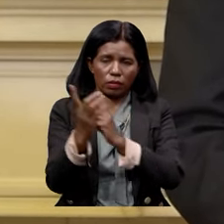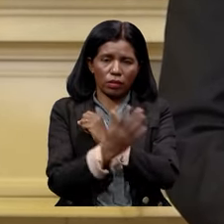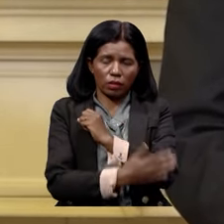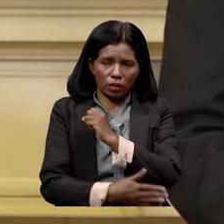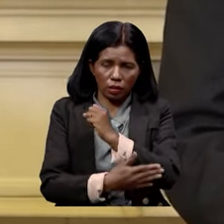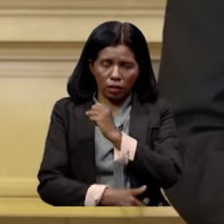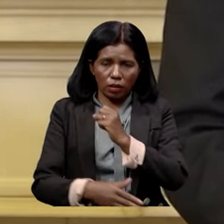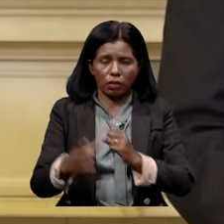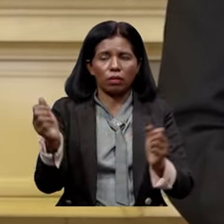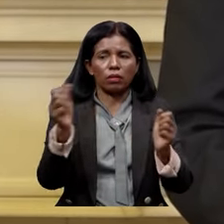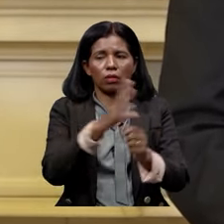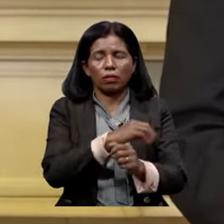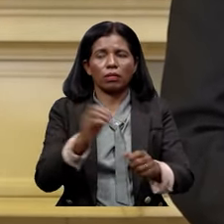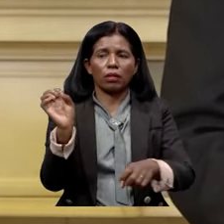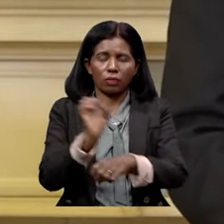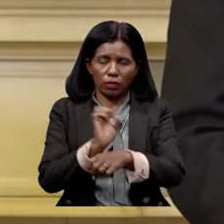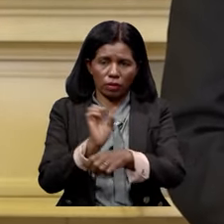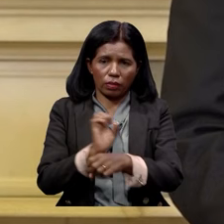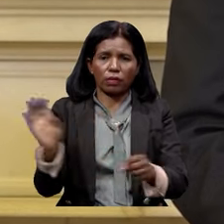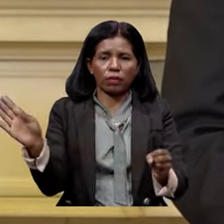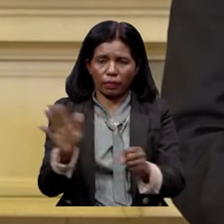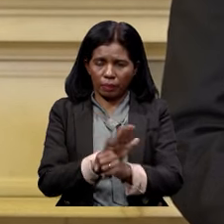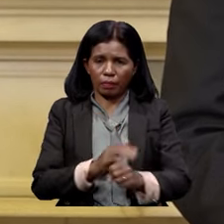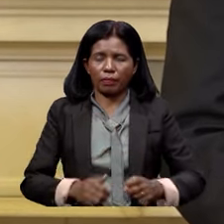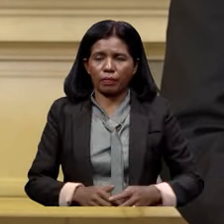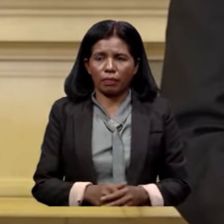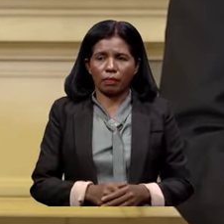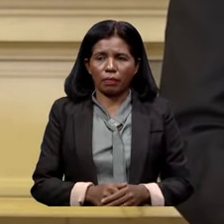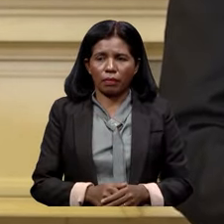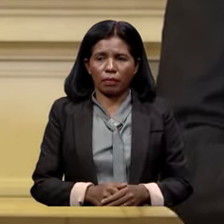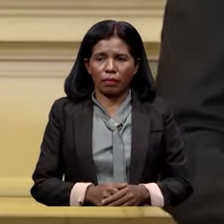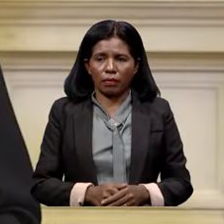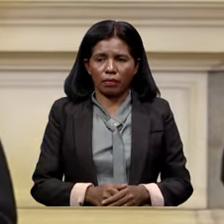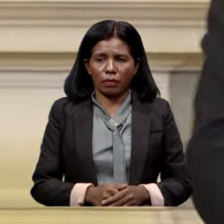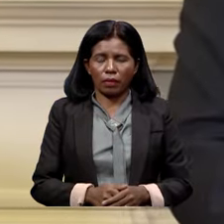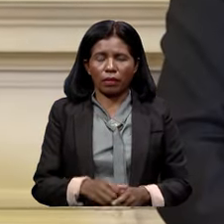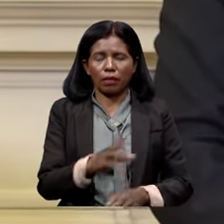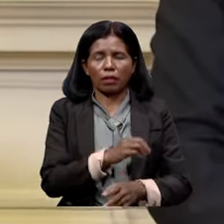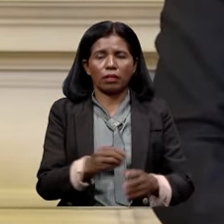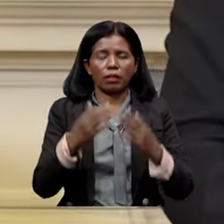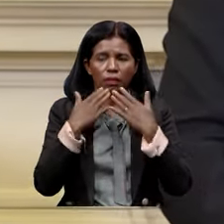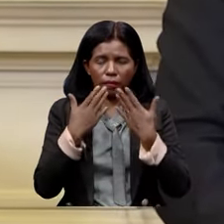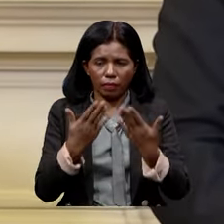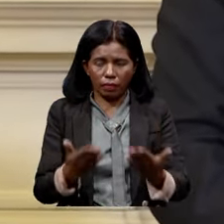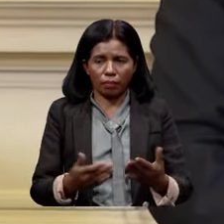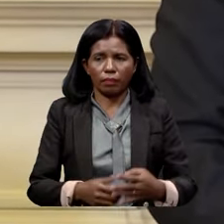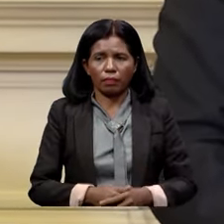uma economia sustentável. De forma que, caros